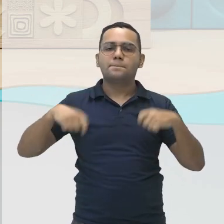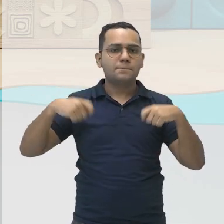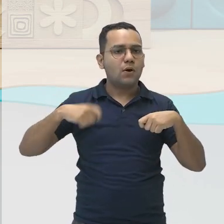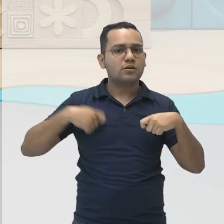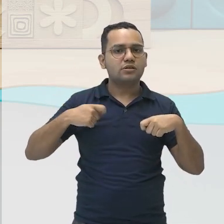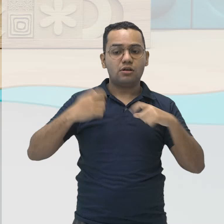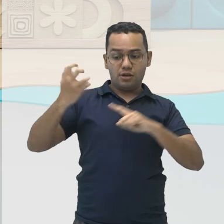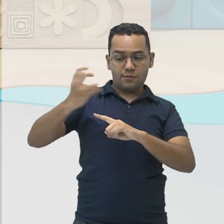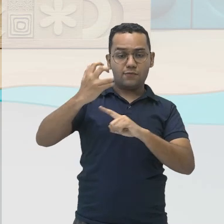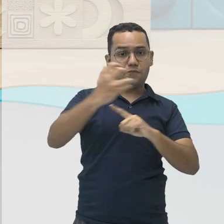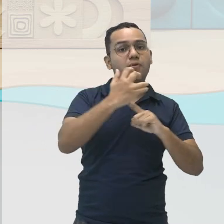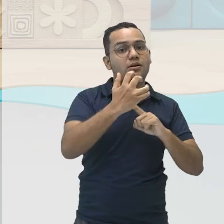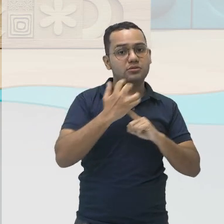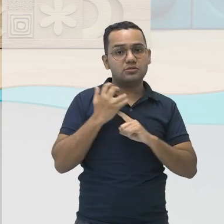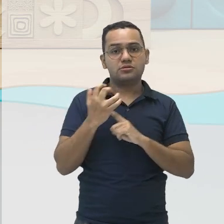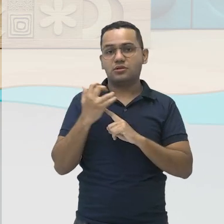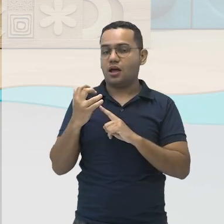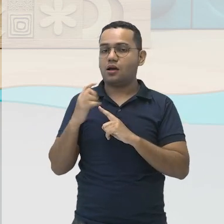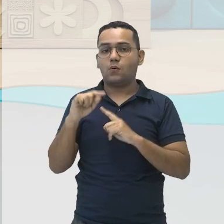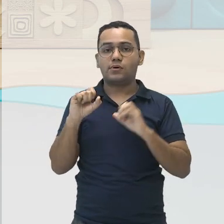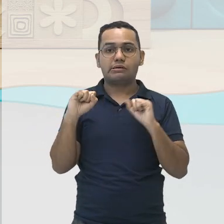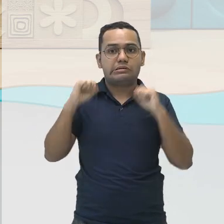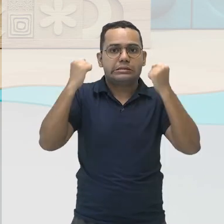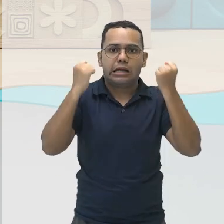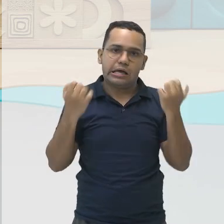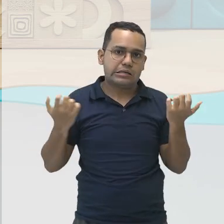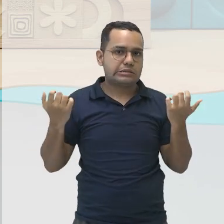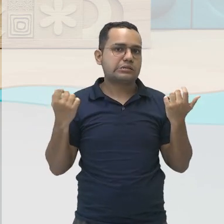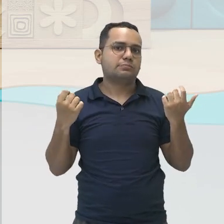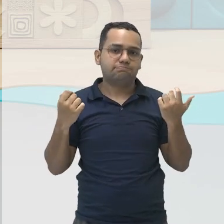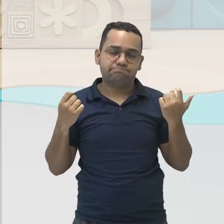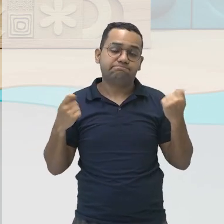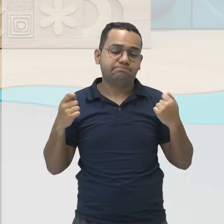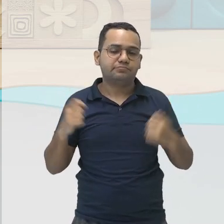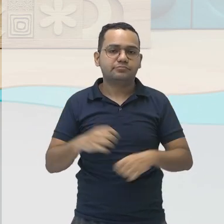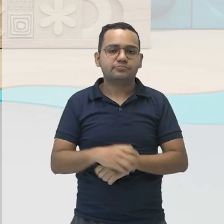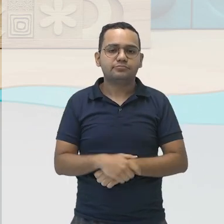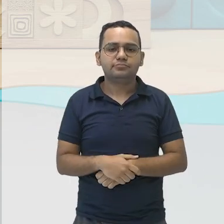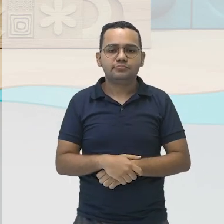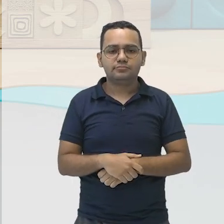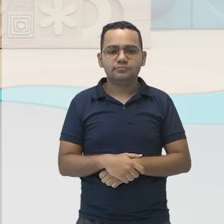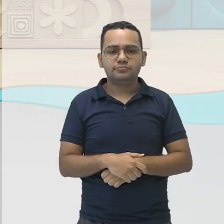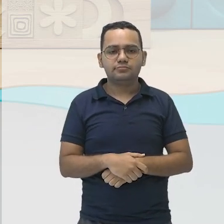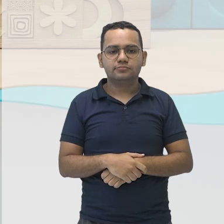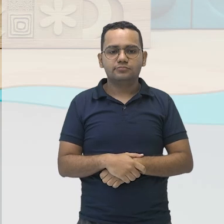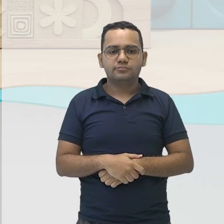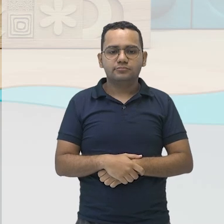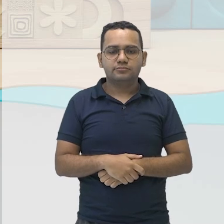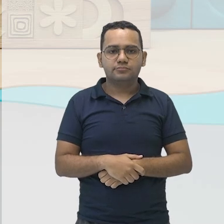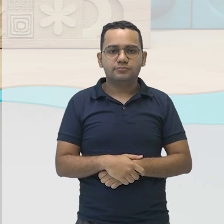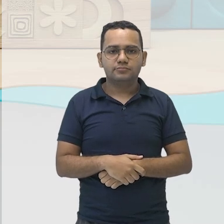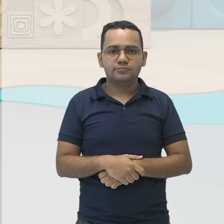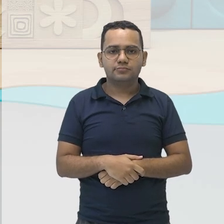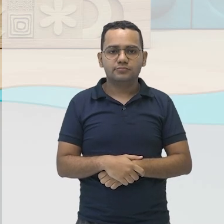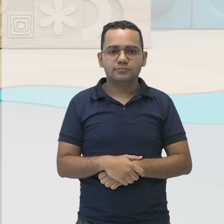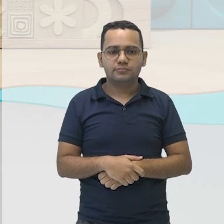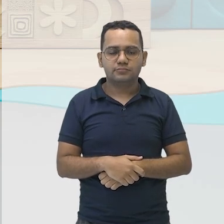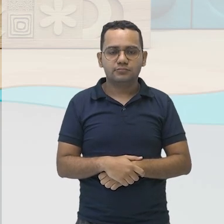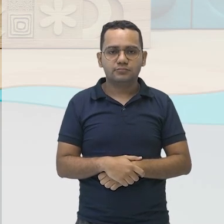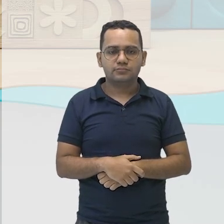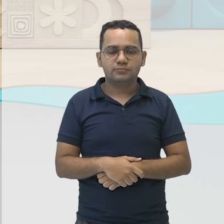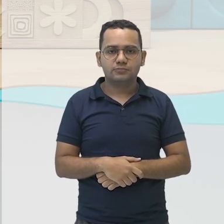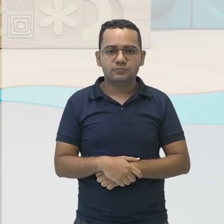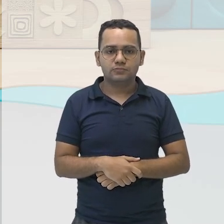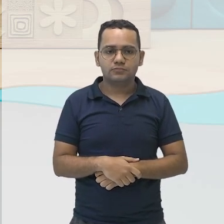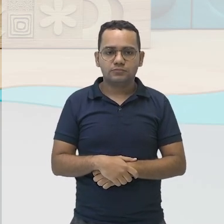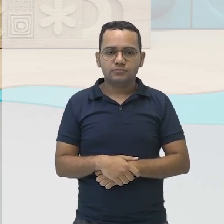do nosso músculo, né? Causando essa contração involuntária. Então, isso também a gente precisa estar evitando, ok? Agora, como é que a gente